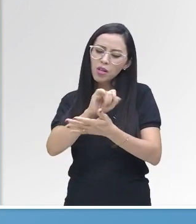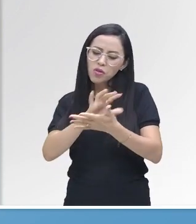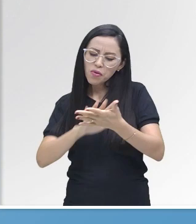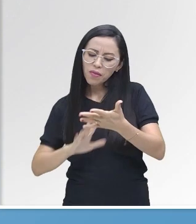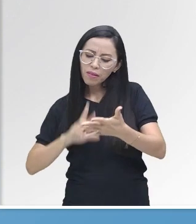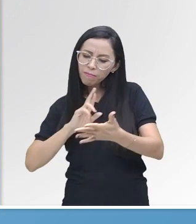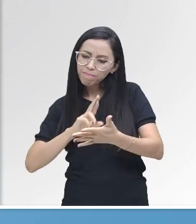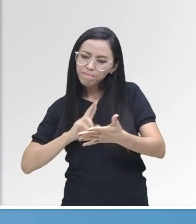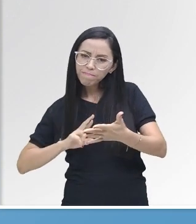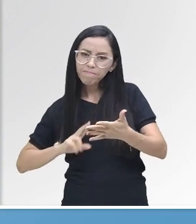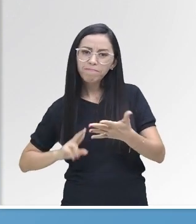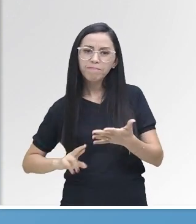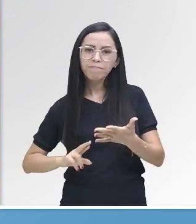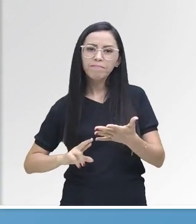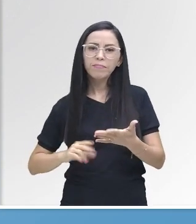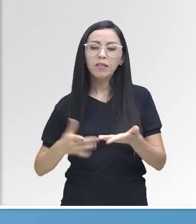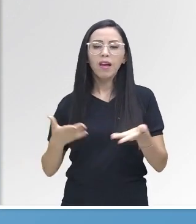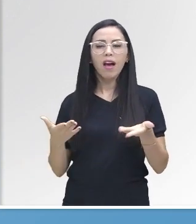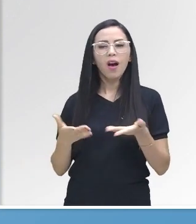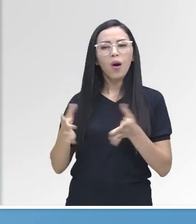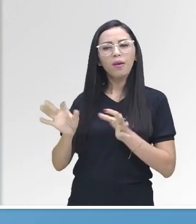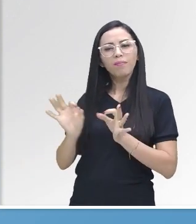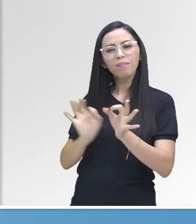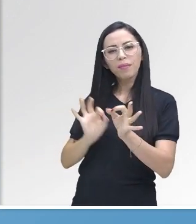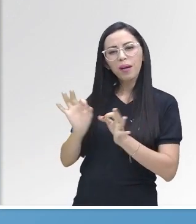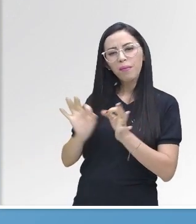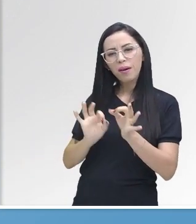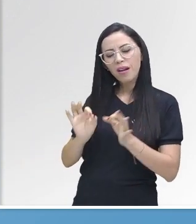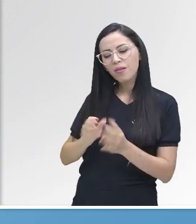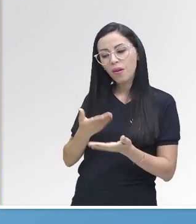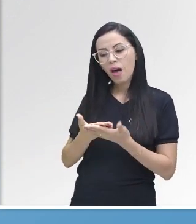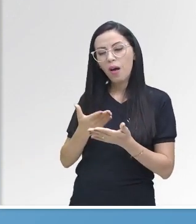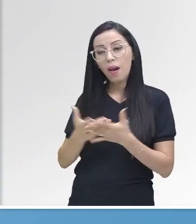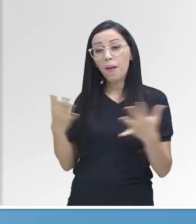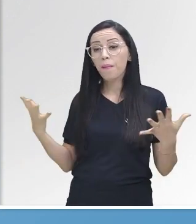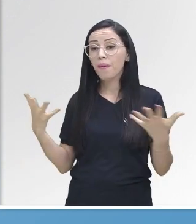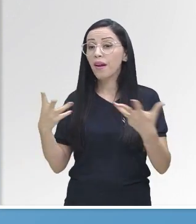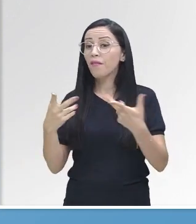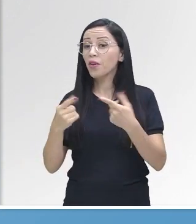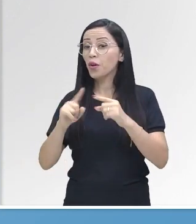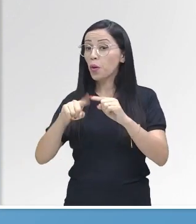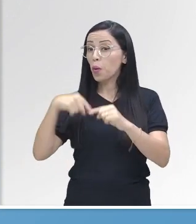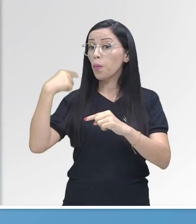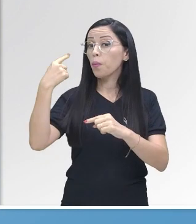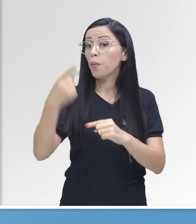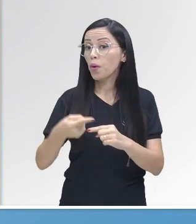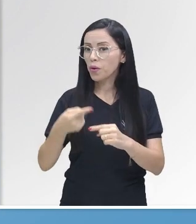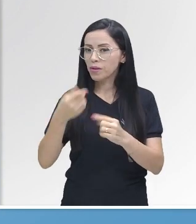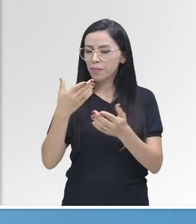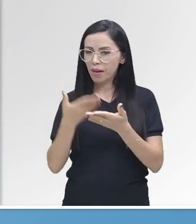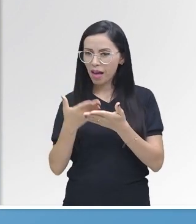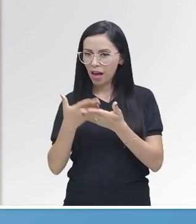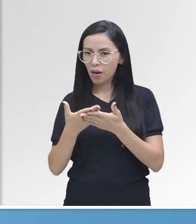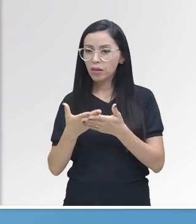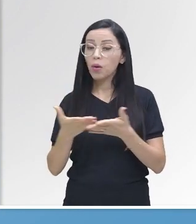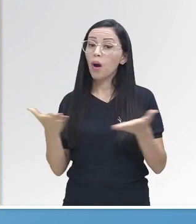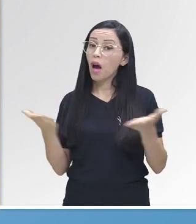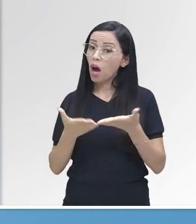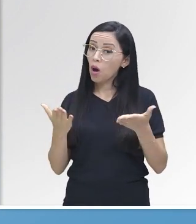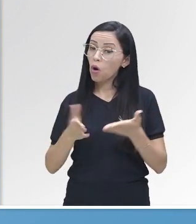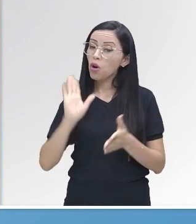nós aqui, preparando super mega aula para nosso próximo encontro. Então, desde agora eu te